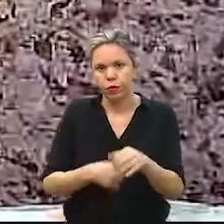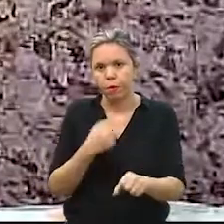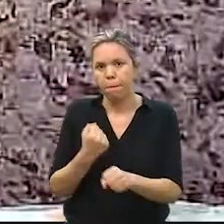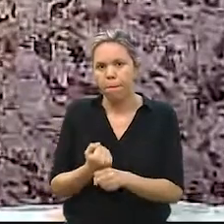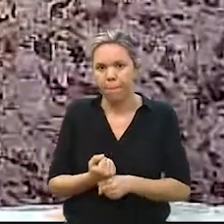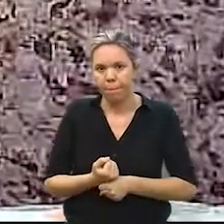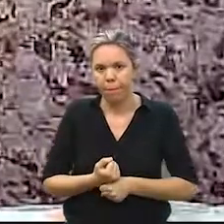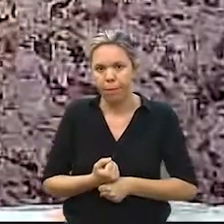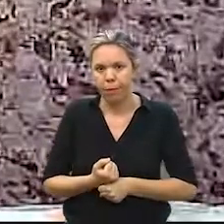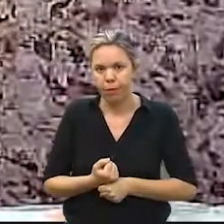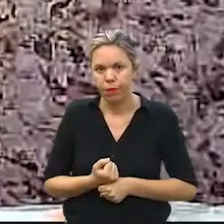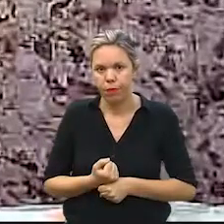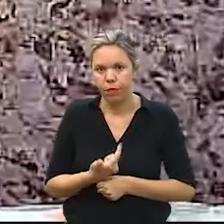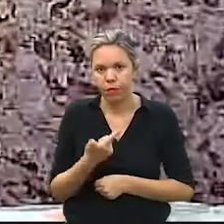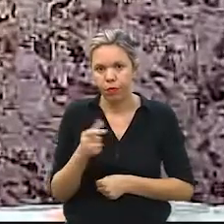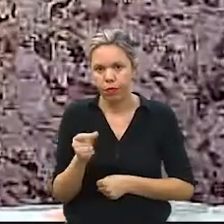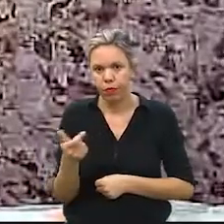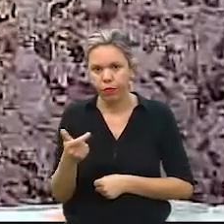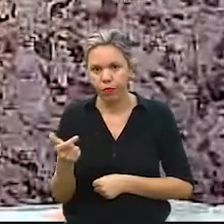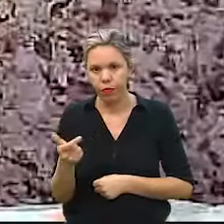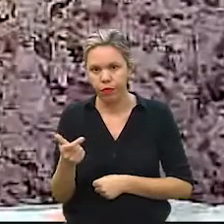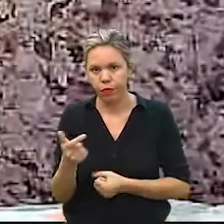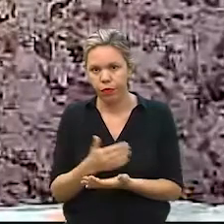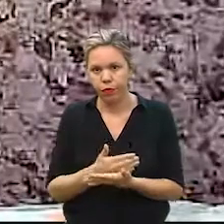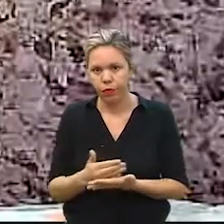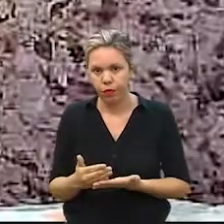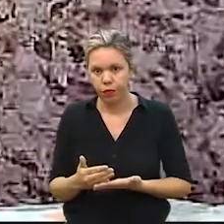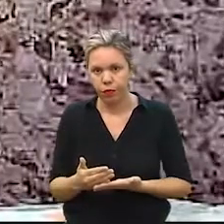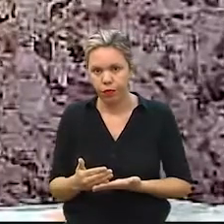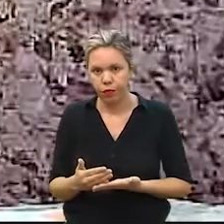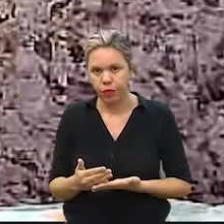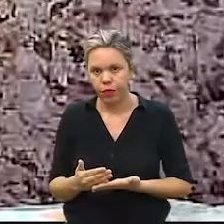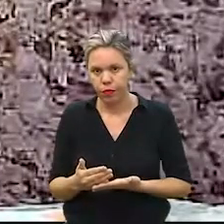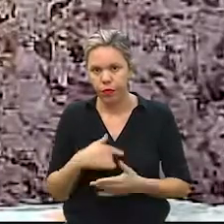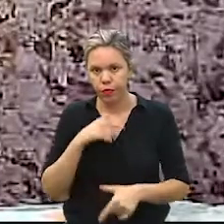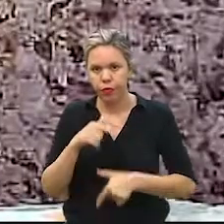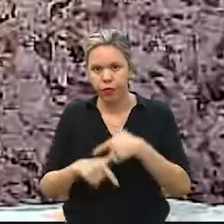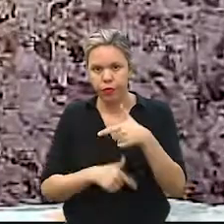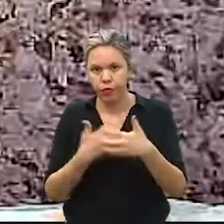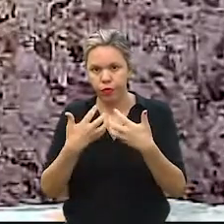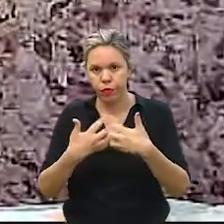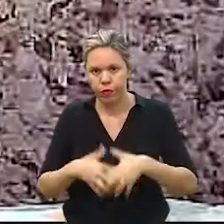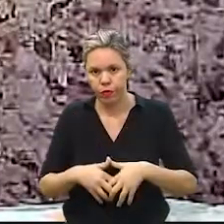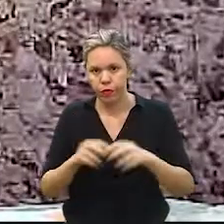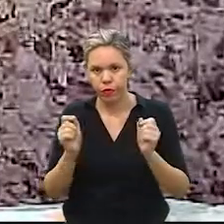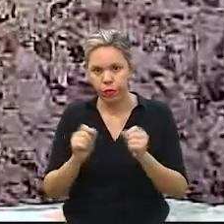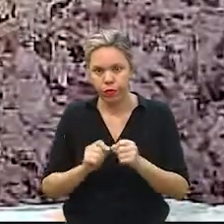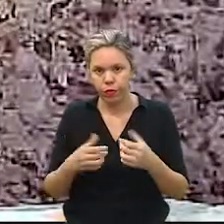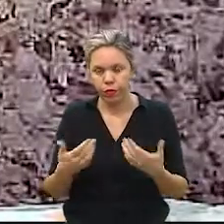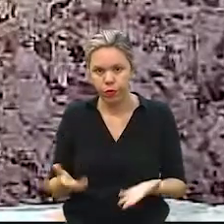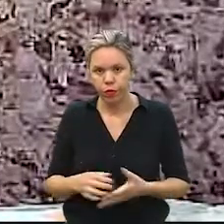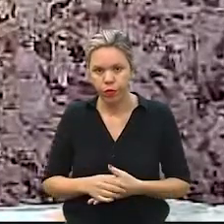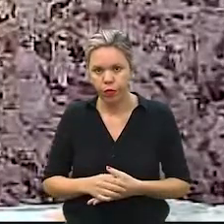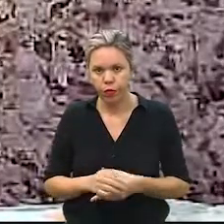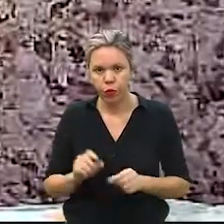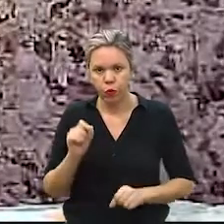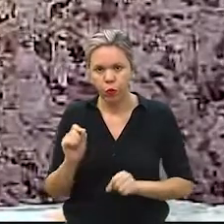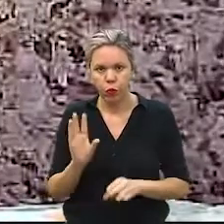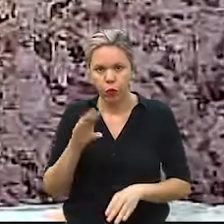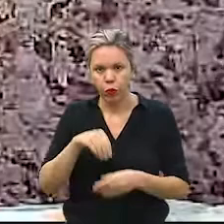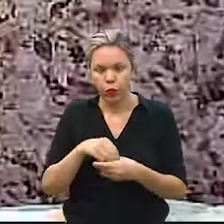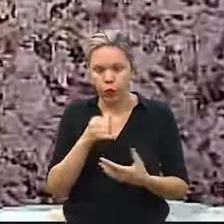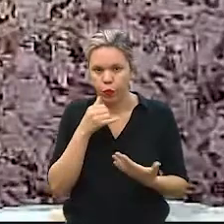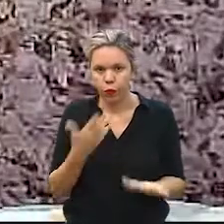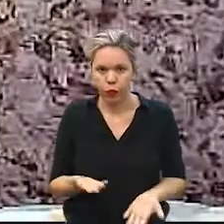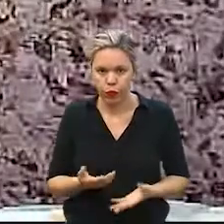e aí, em 2022, começar a trabalharmos e podermos executar o que está